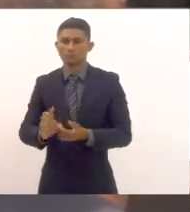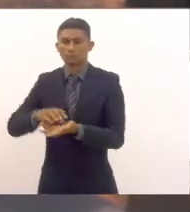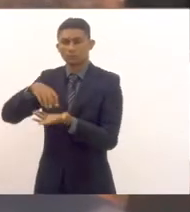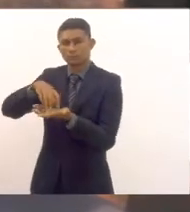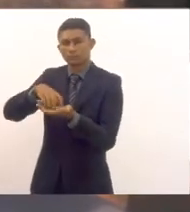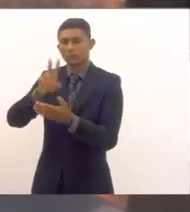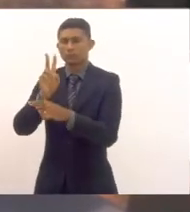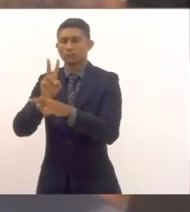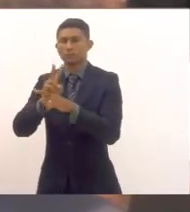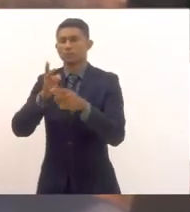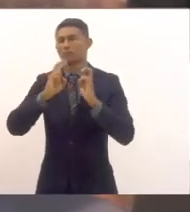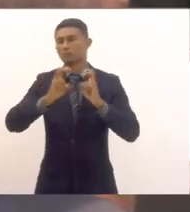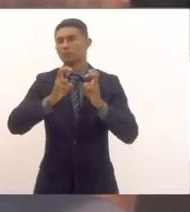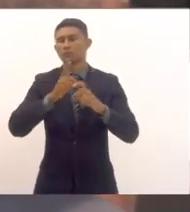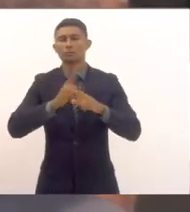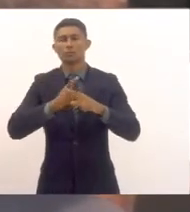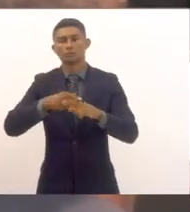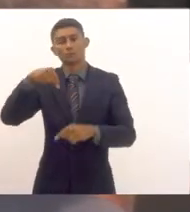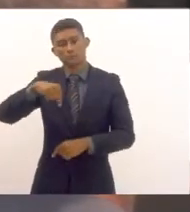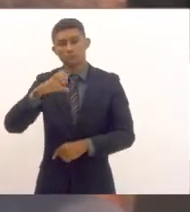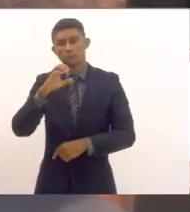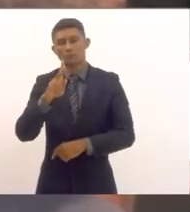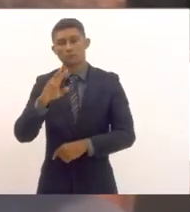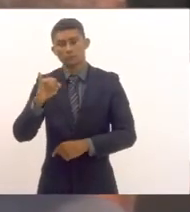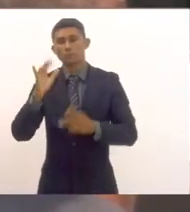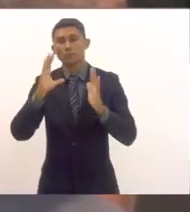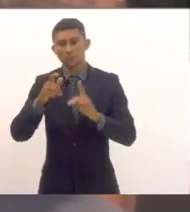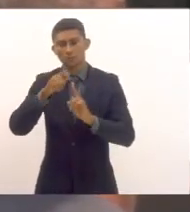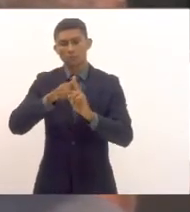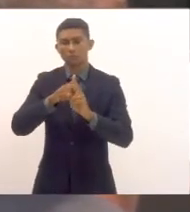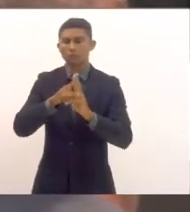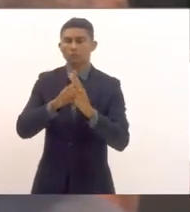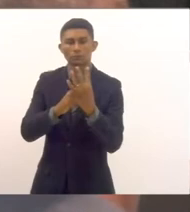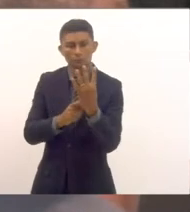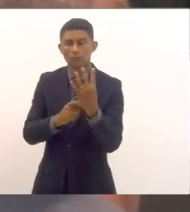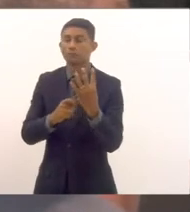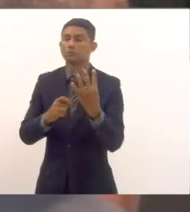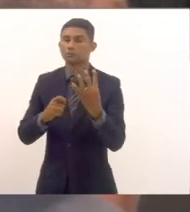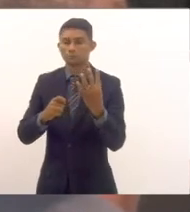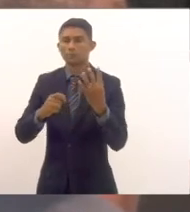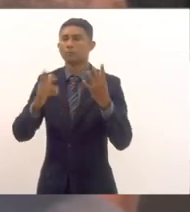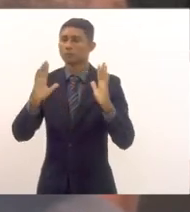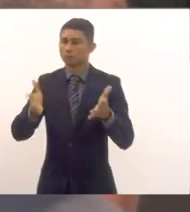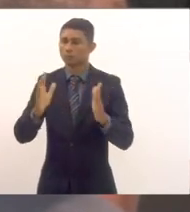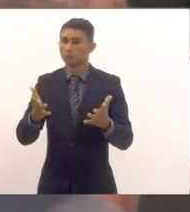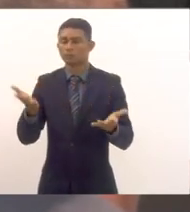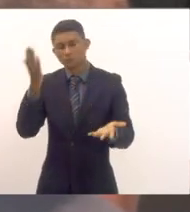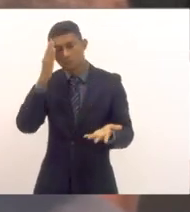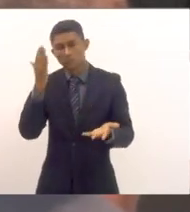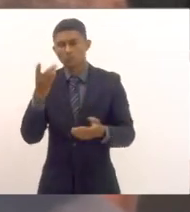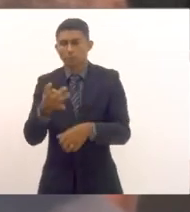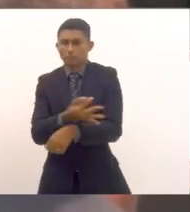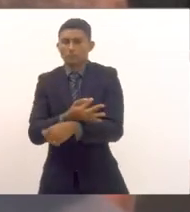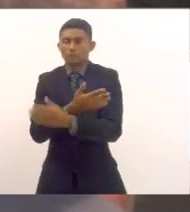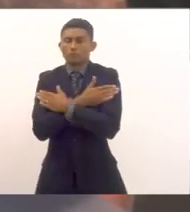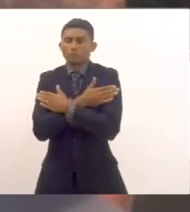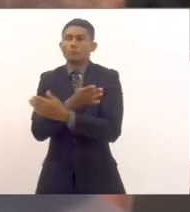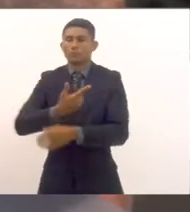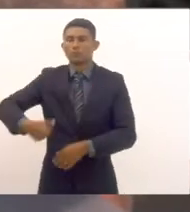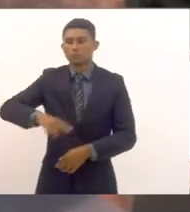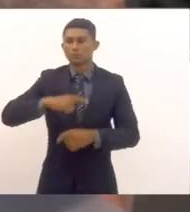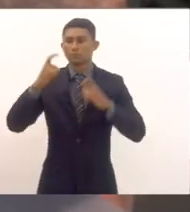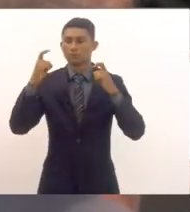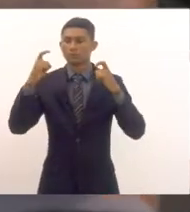nos trens porque as acip e ela vem trabalhando já mais de quatro meses não tem mais de dois meses nós somos recesso vamos trabalhando estamos